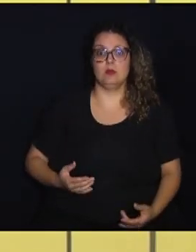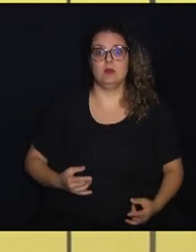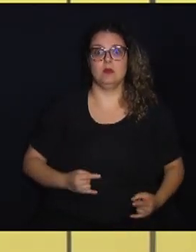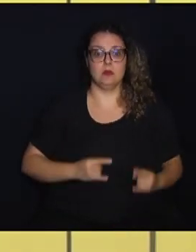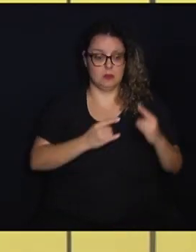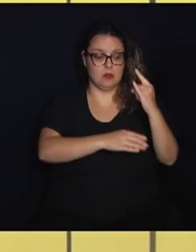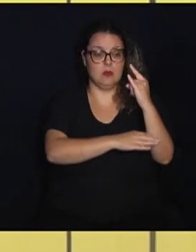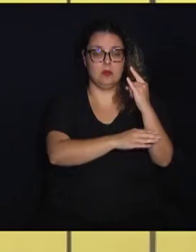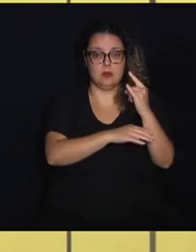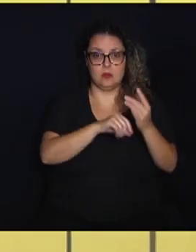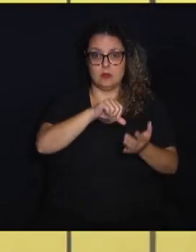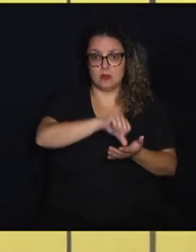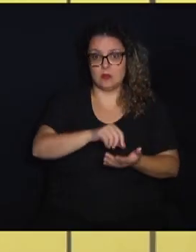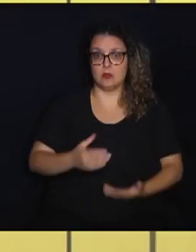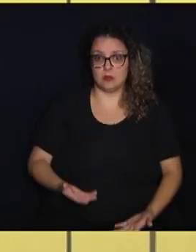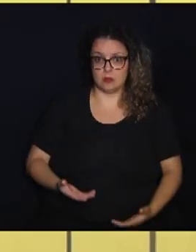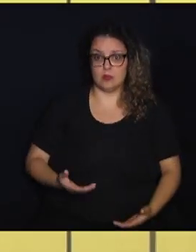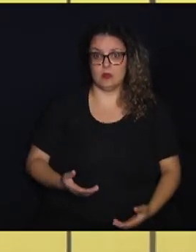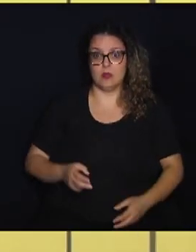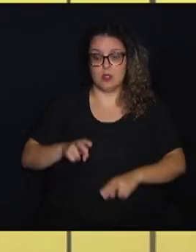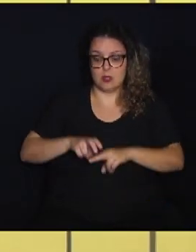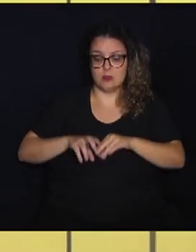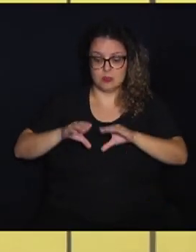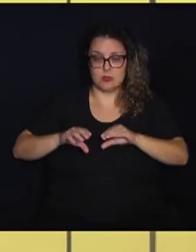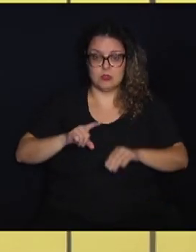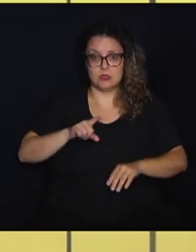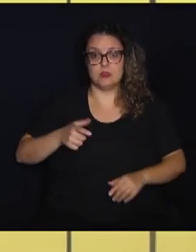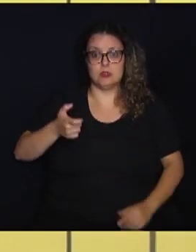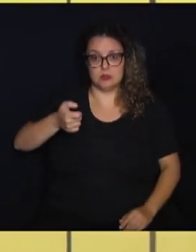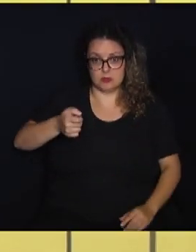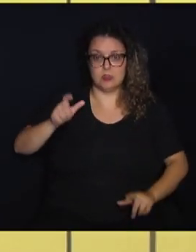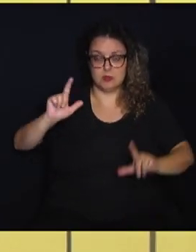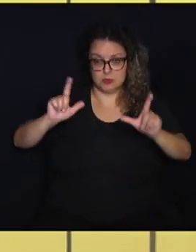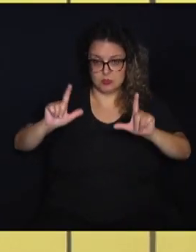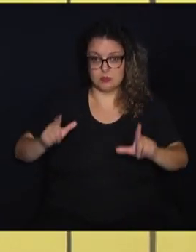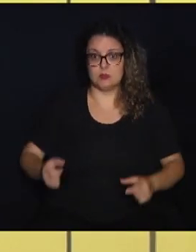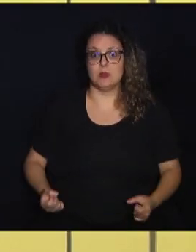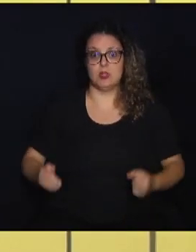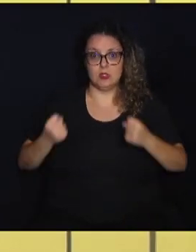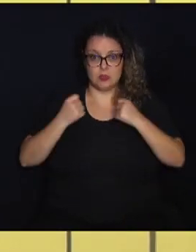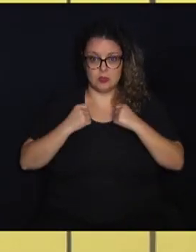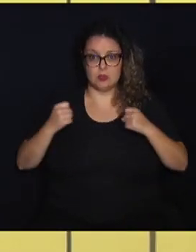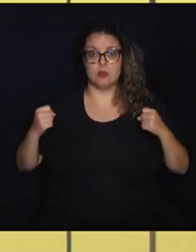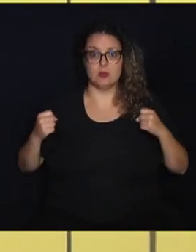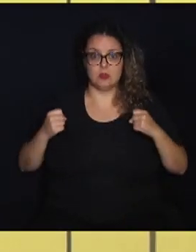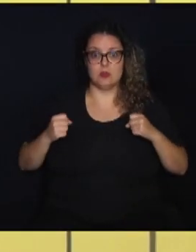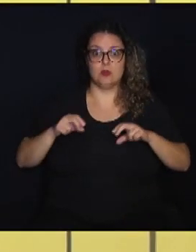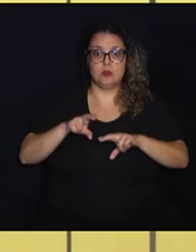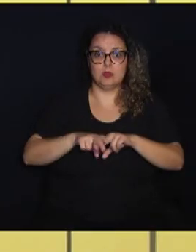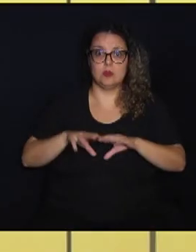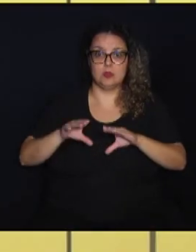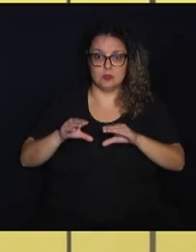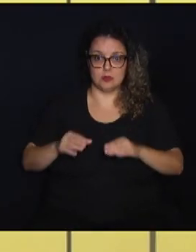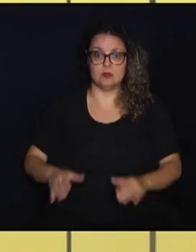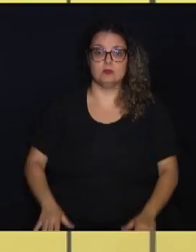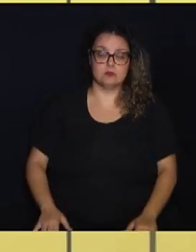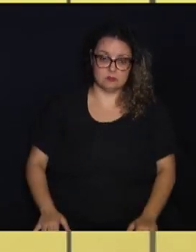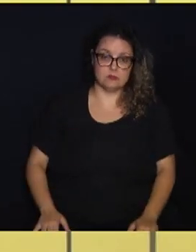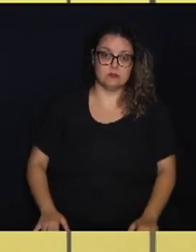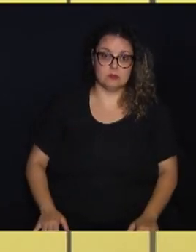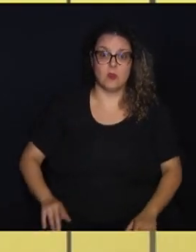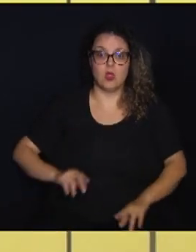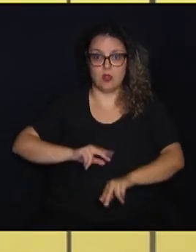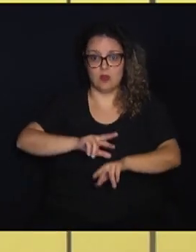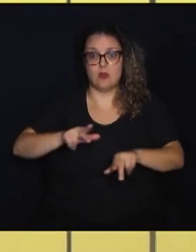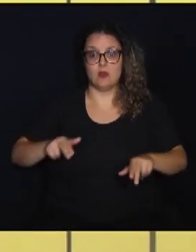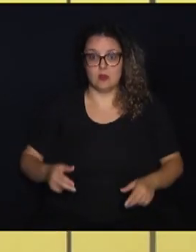própria casa. Eu brinco que do sofá a gente não só assiste TV, mas a gente consegue fazer atividade física no sofá. Inclusive muitos